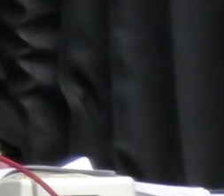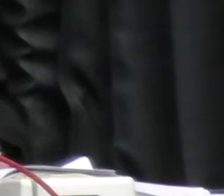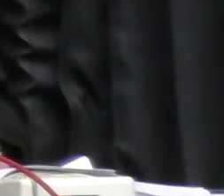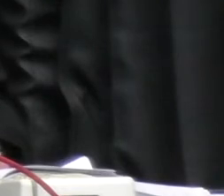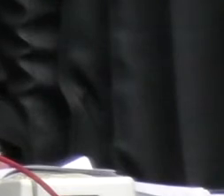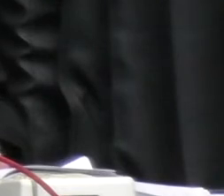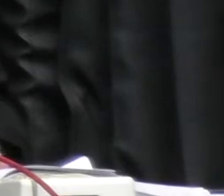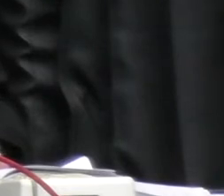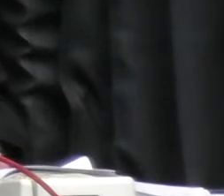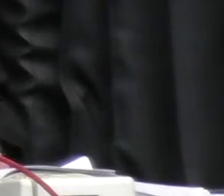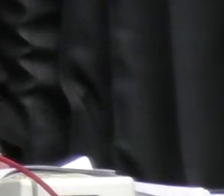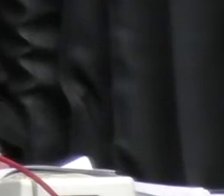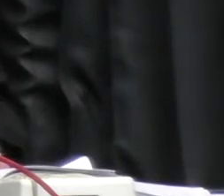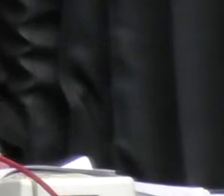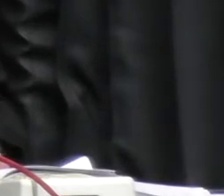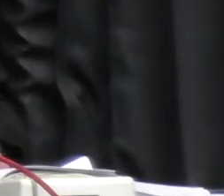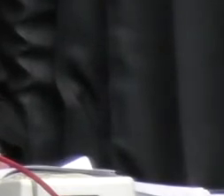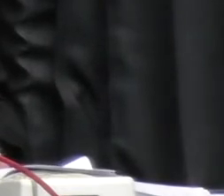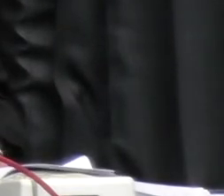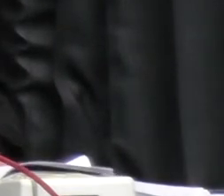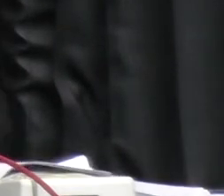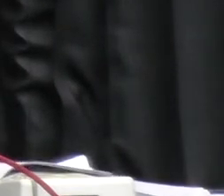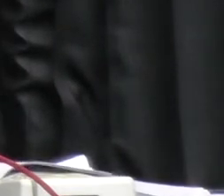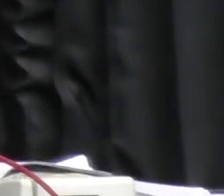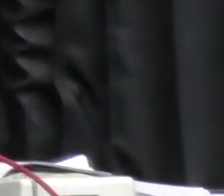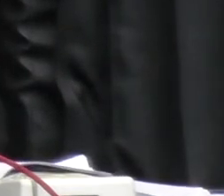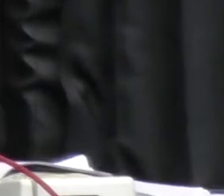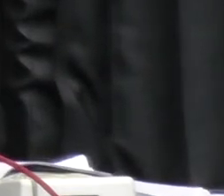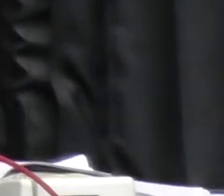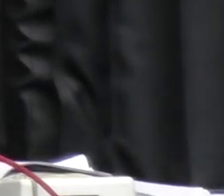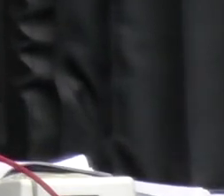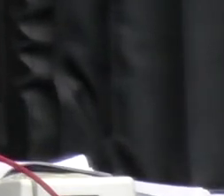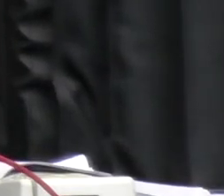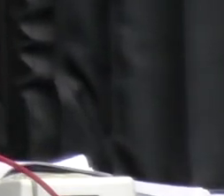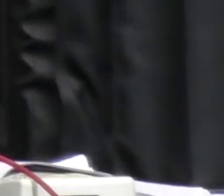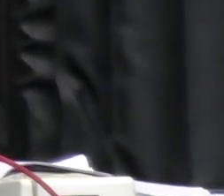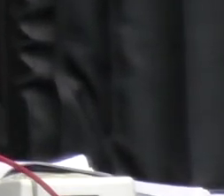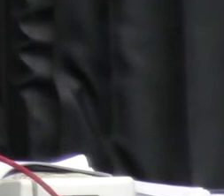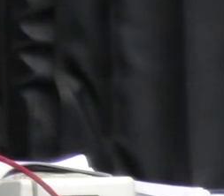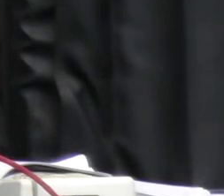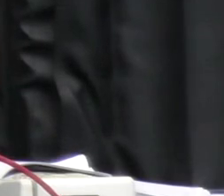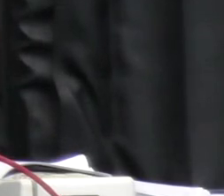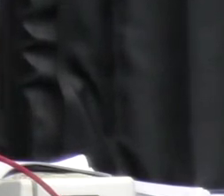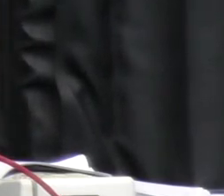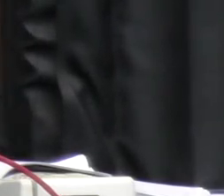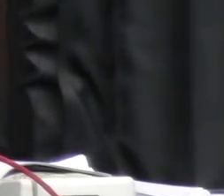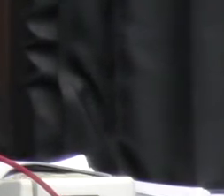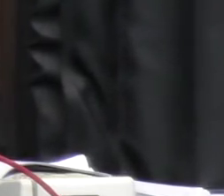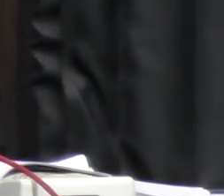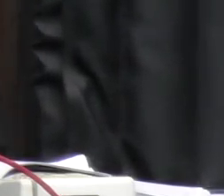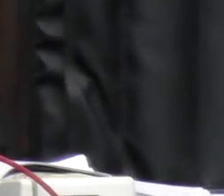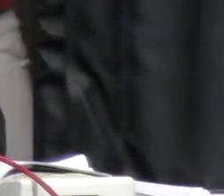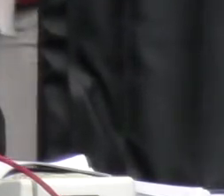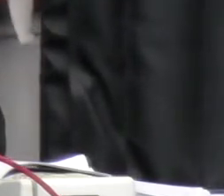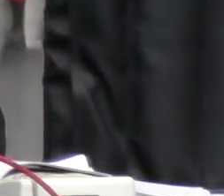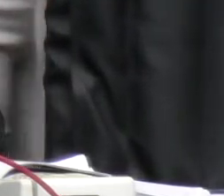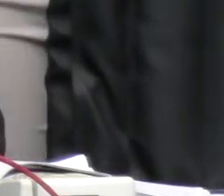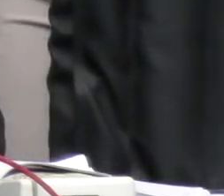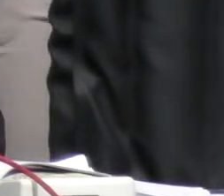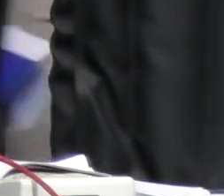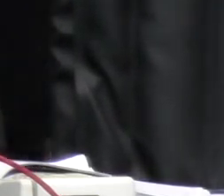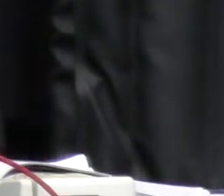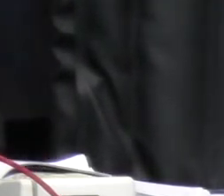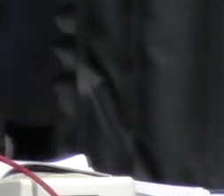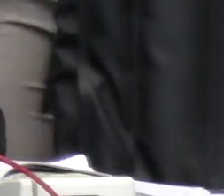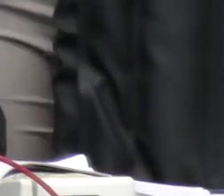grande expediente então as minhas palavras são apenas de informações e explicações nós não estamos aqui